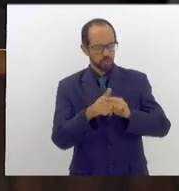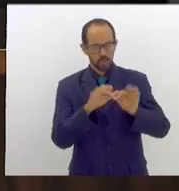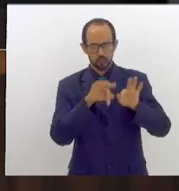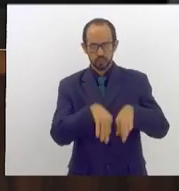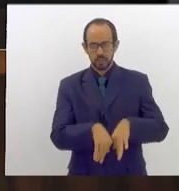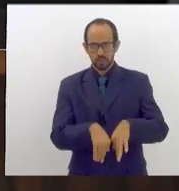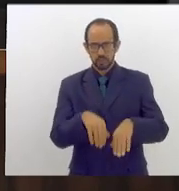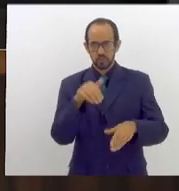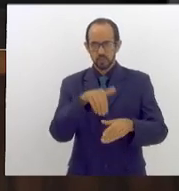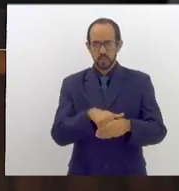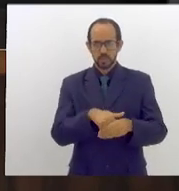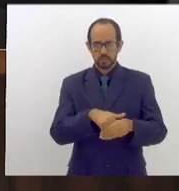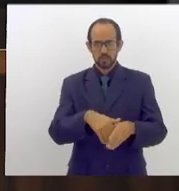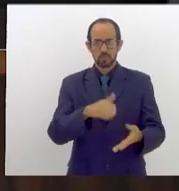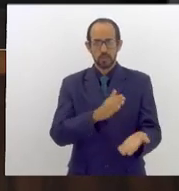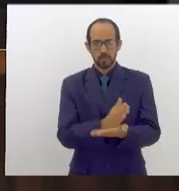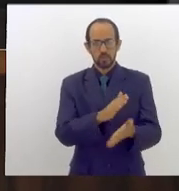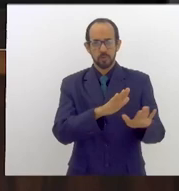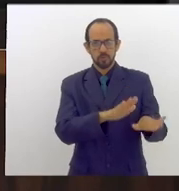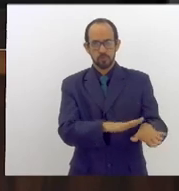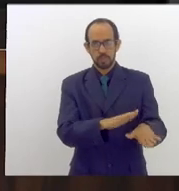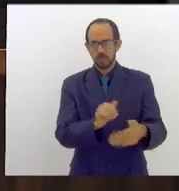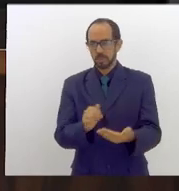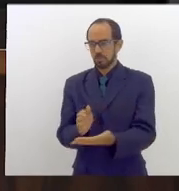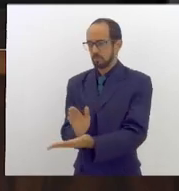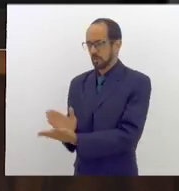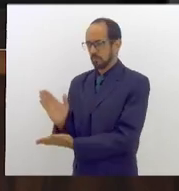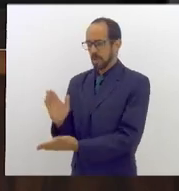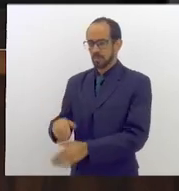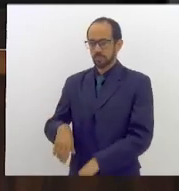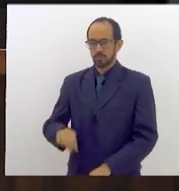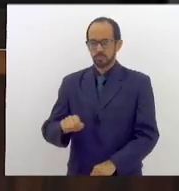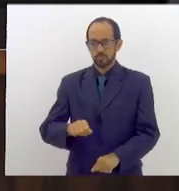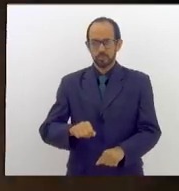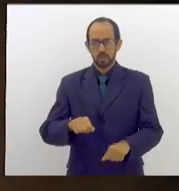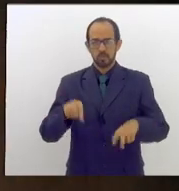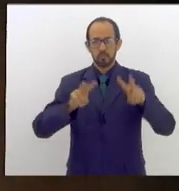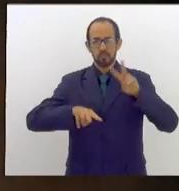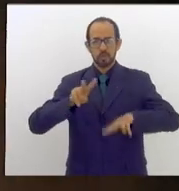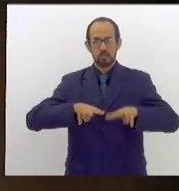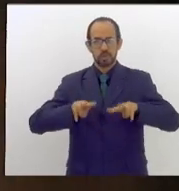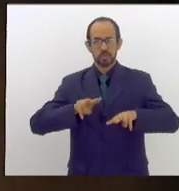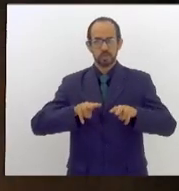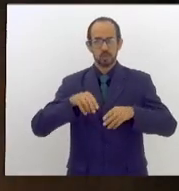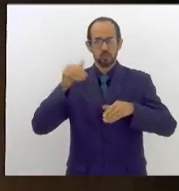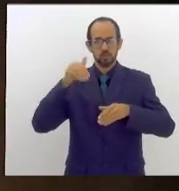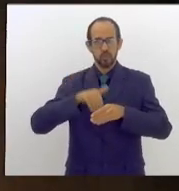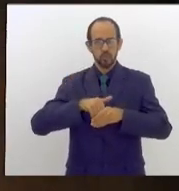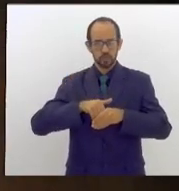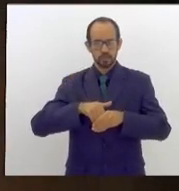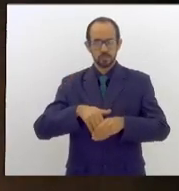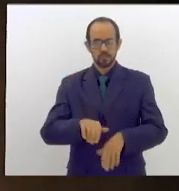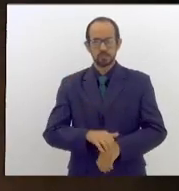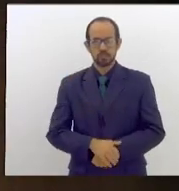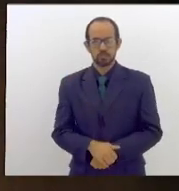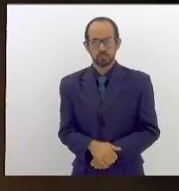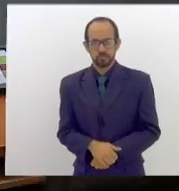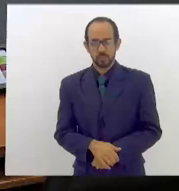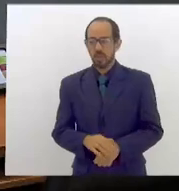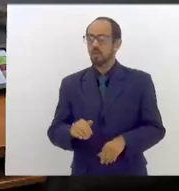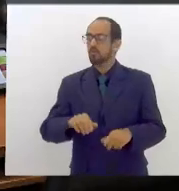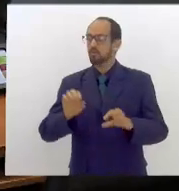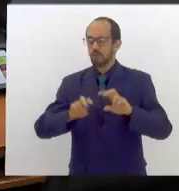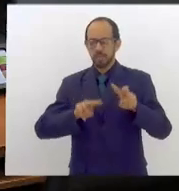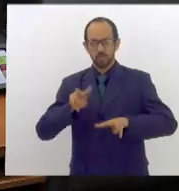em votação senhores que aprovam permaneça Como estão aprovado vai alcoólica verificação pedido pelo Deputado